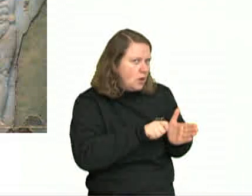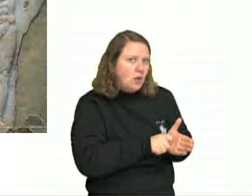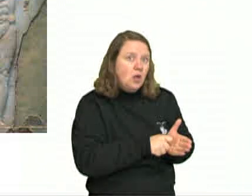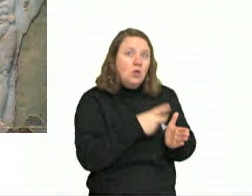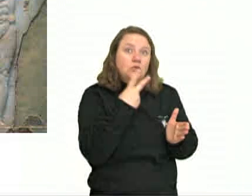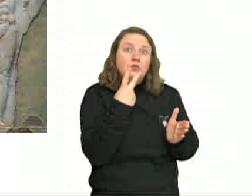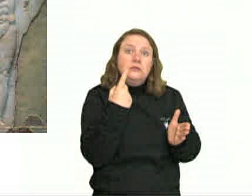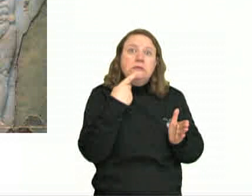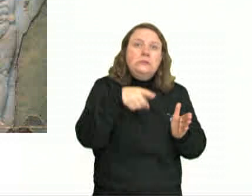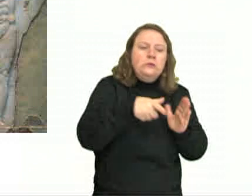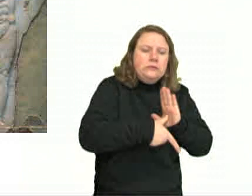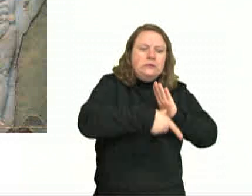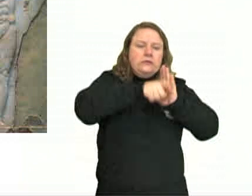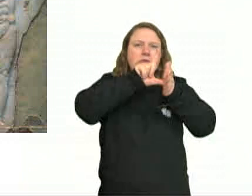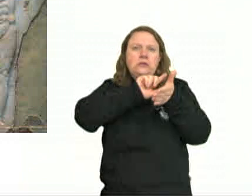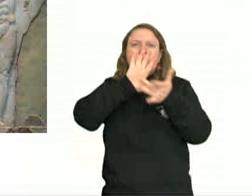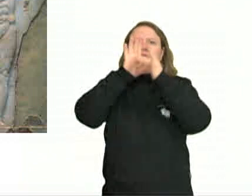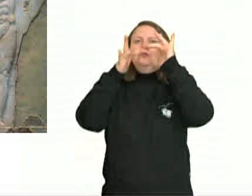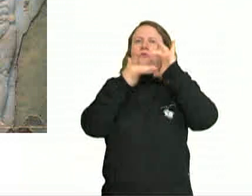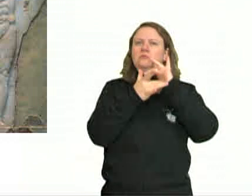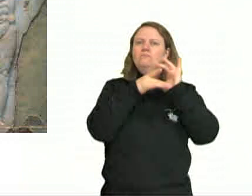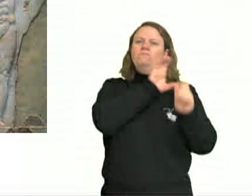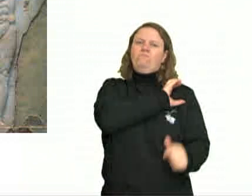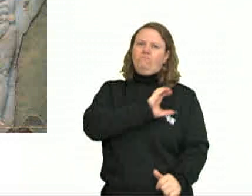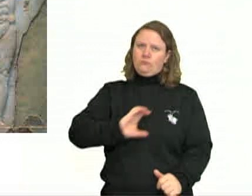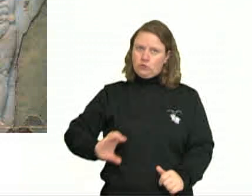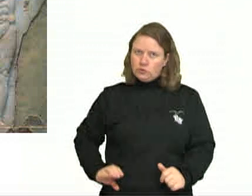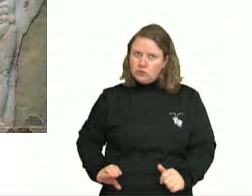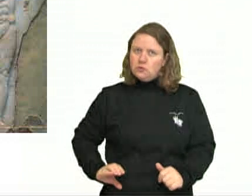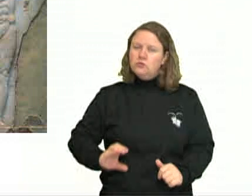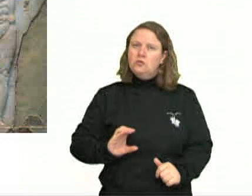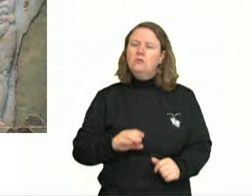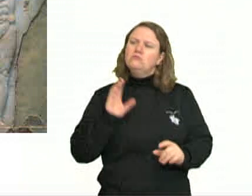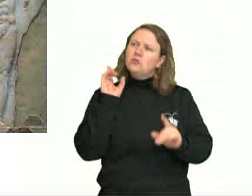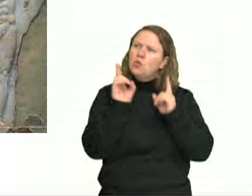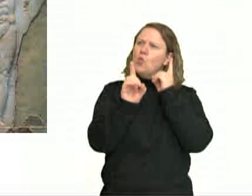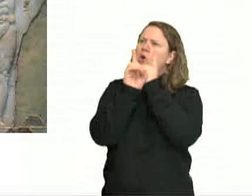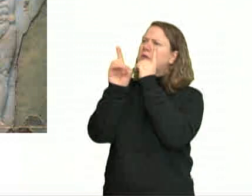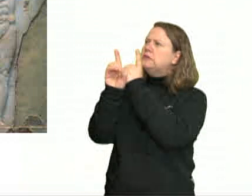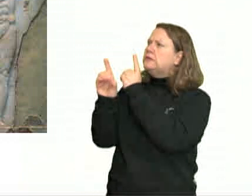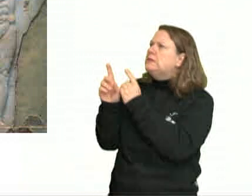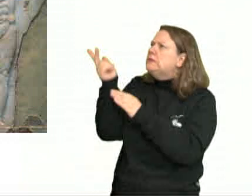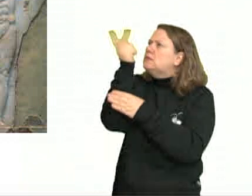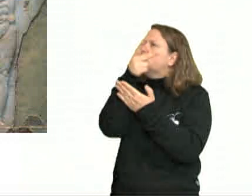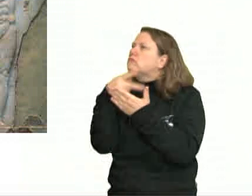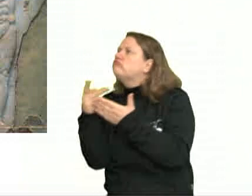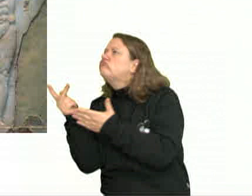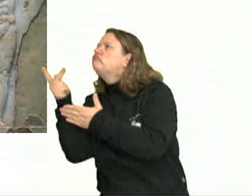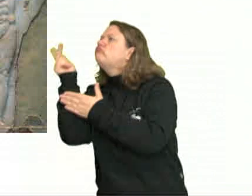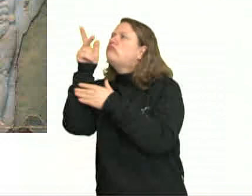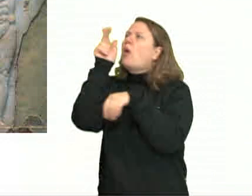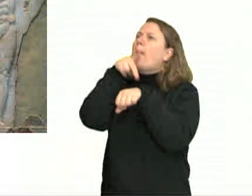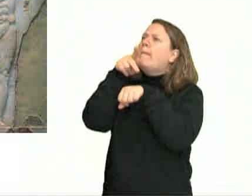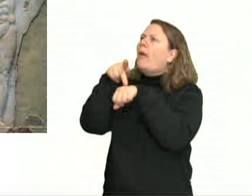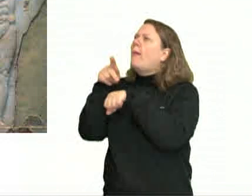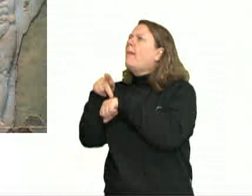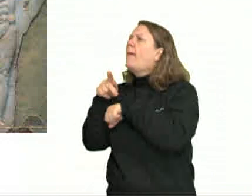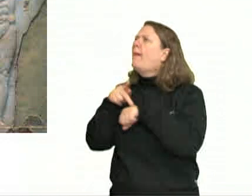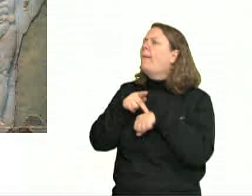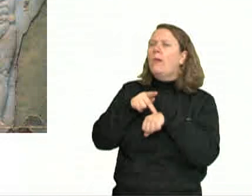lutas. Então foram encontrados esses desenhos, né, nas pedras, esses registros foram encontrados com